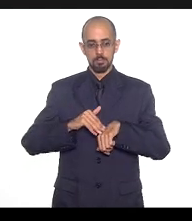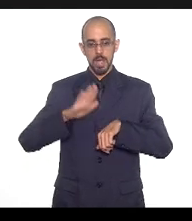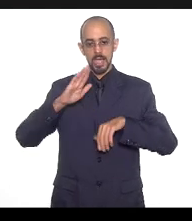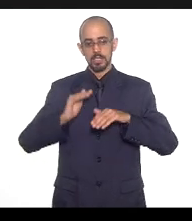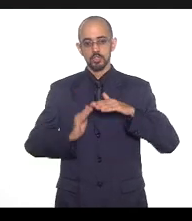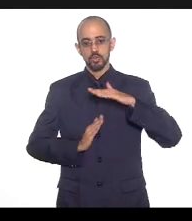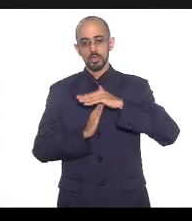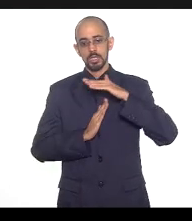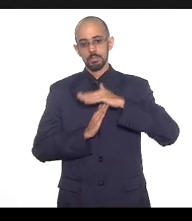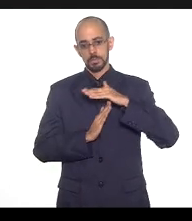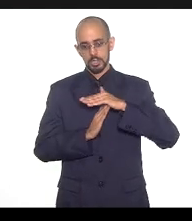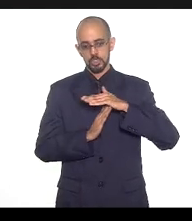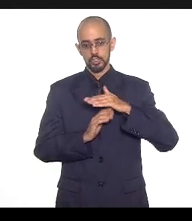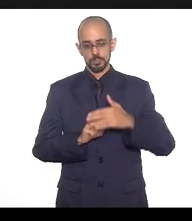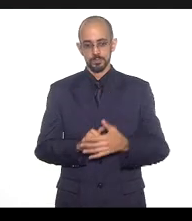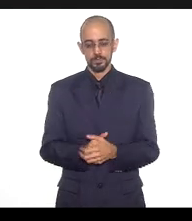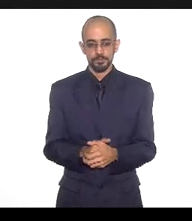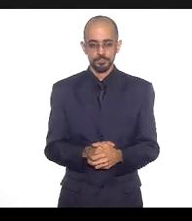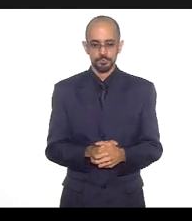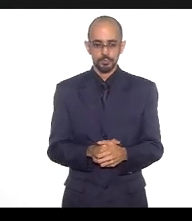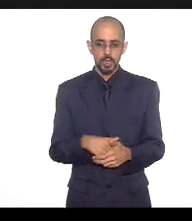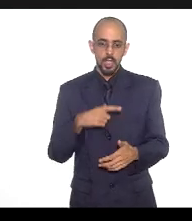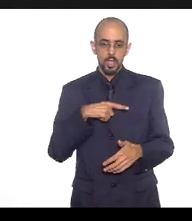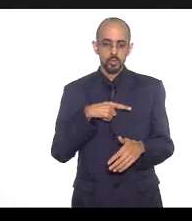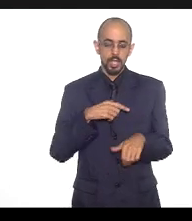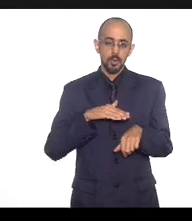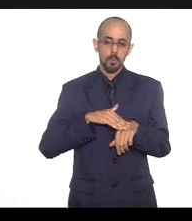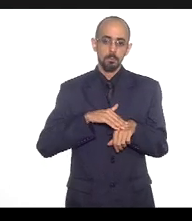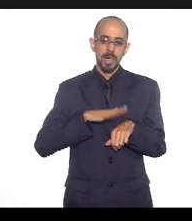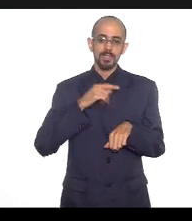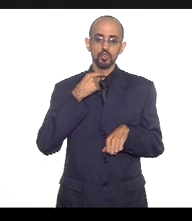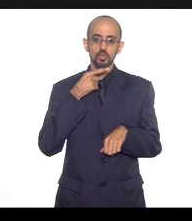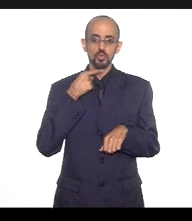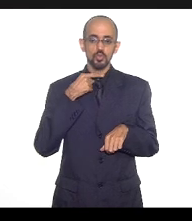exigido. Eu tenho ainda mais perguntas, mas eu quero rodar um